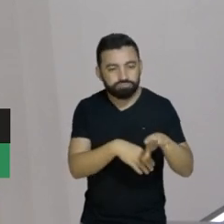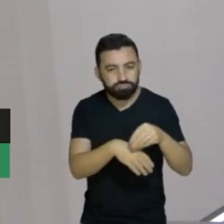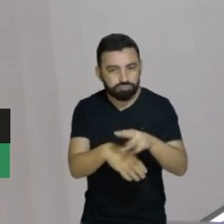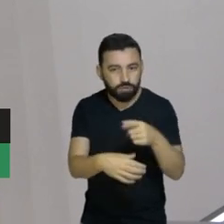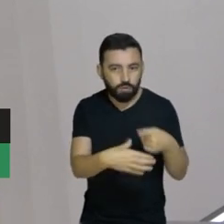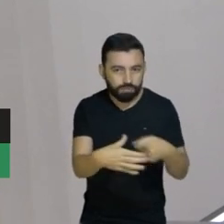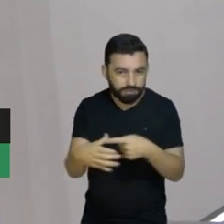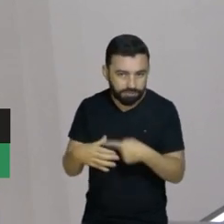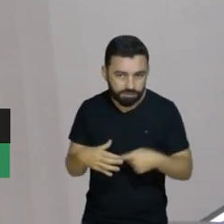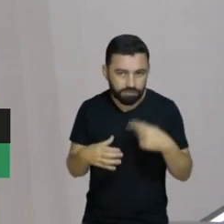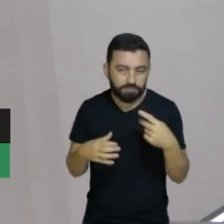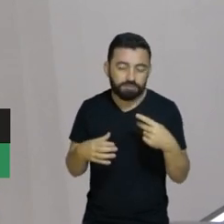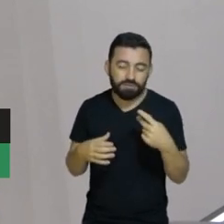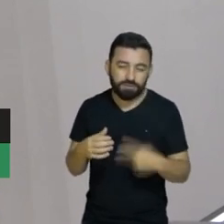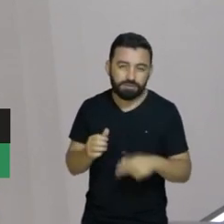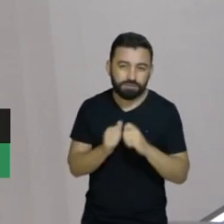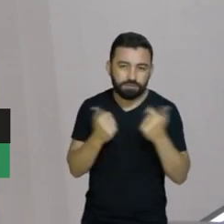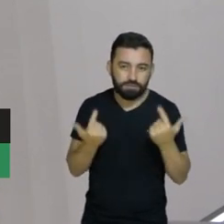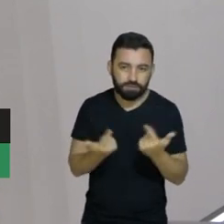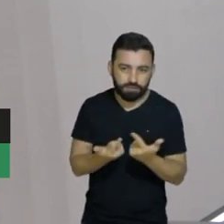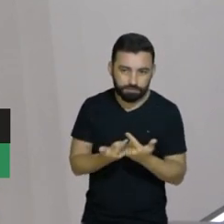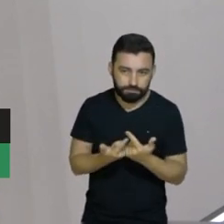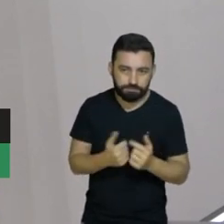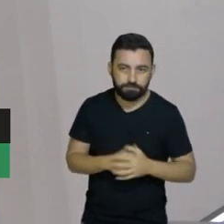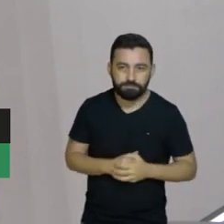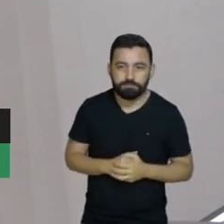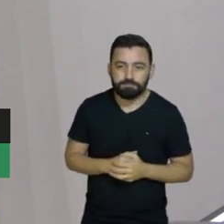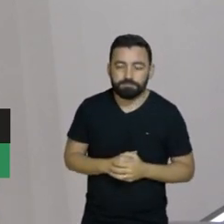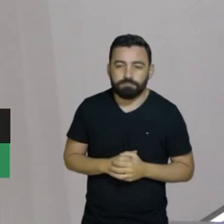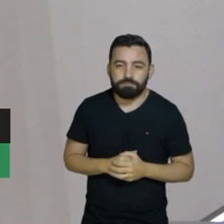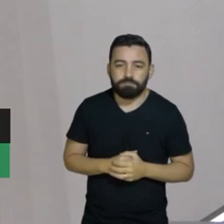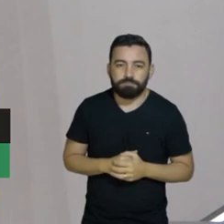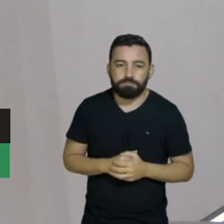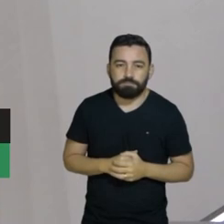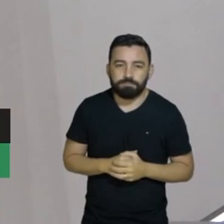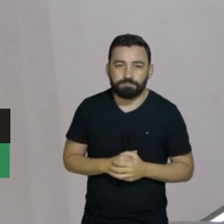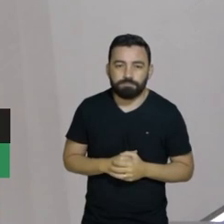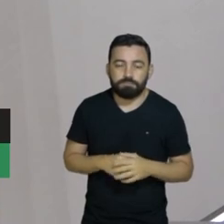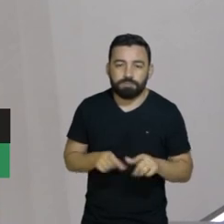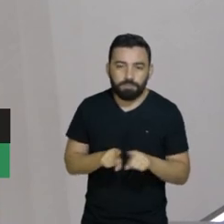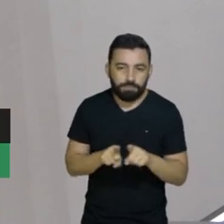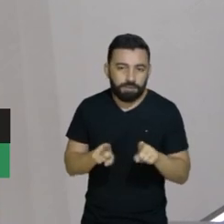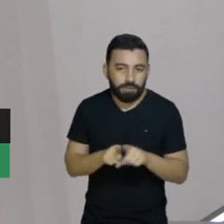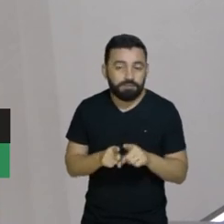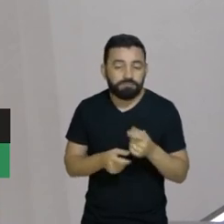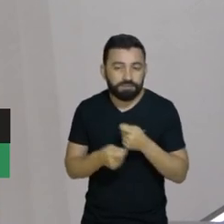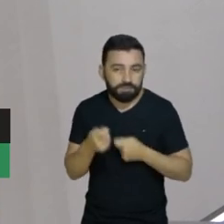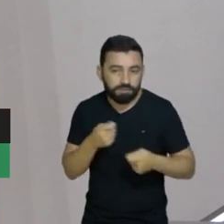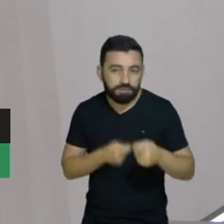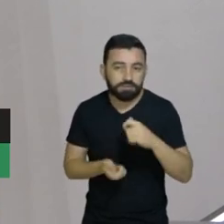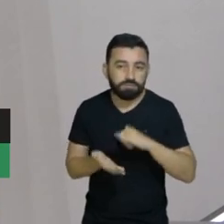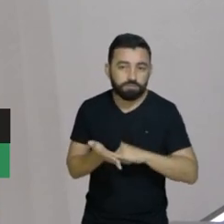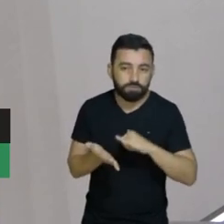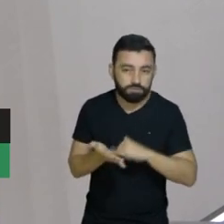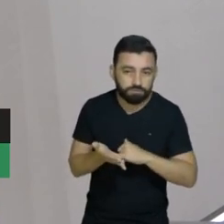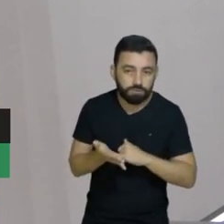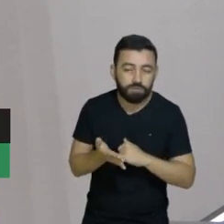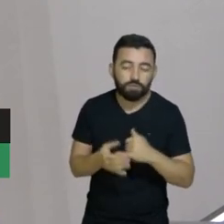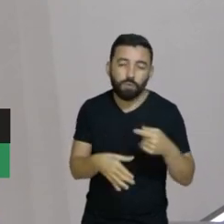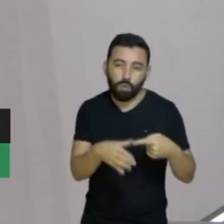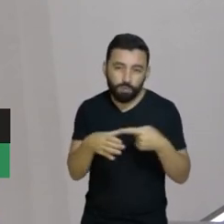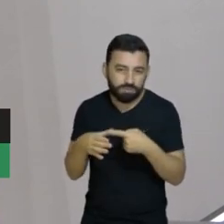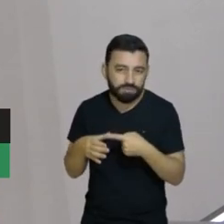da Casa a partir da Comissão de Constituição e Justiça, Finanças e Tributação e comissões